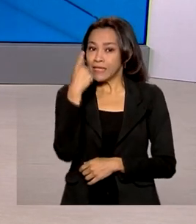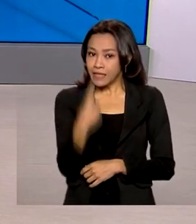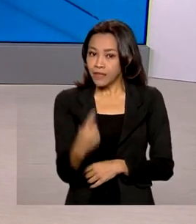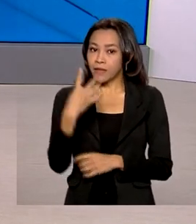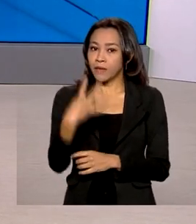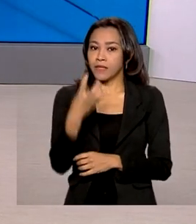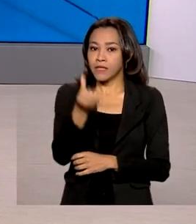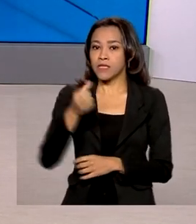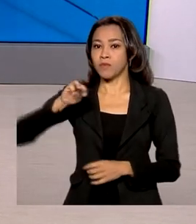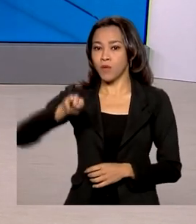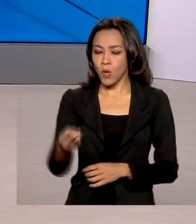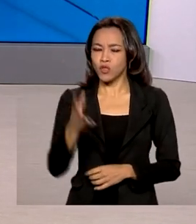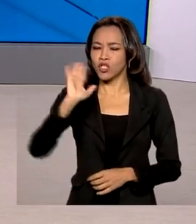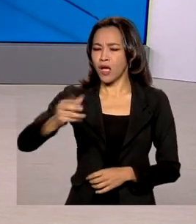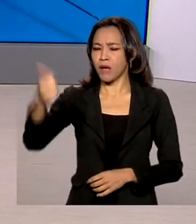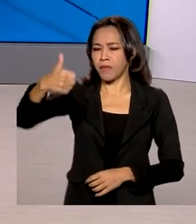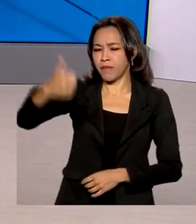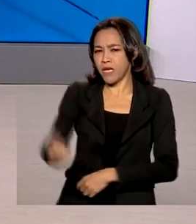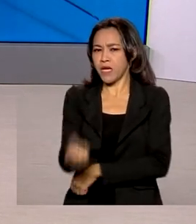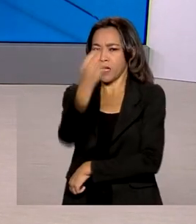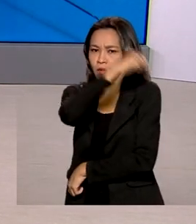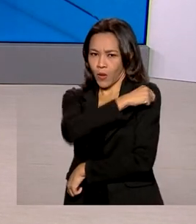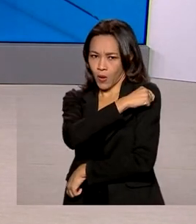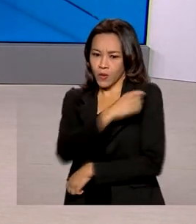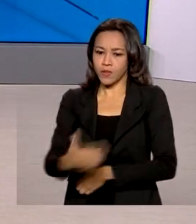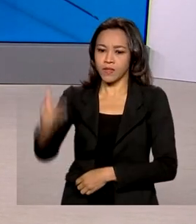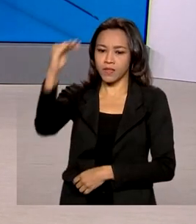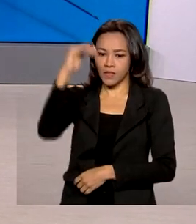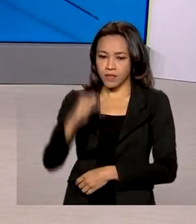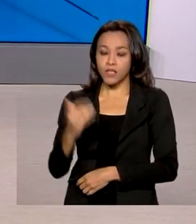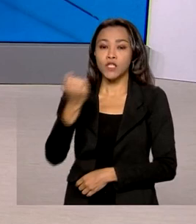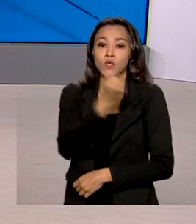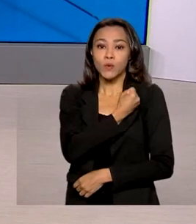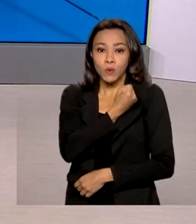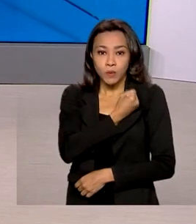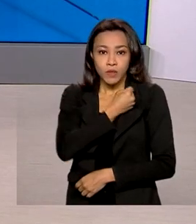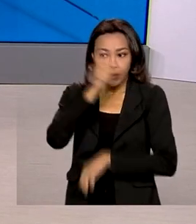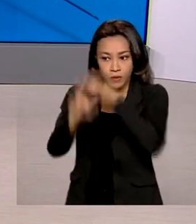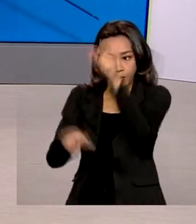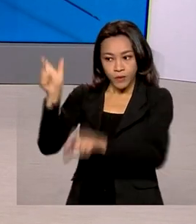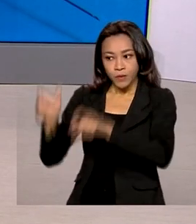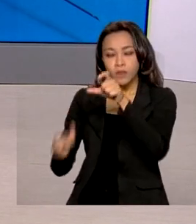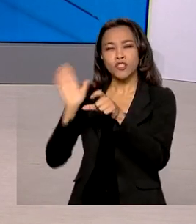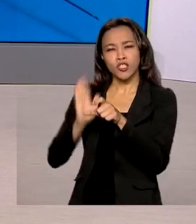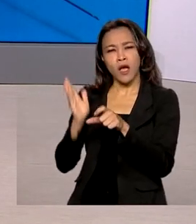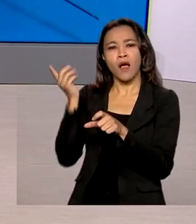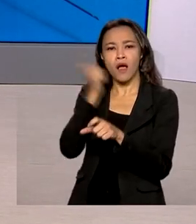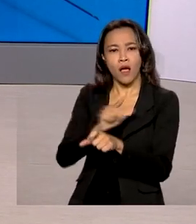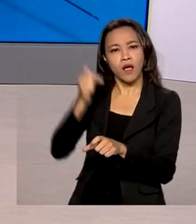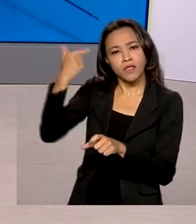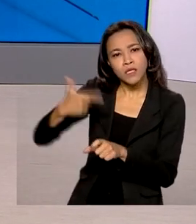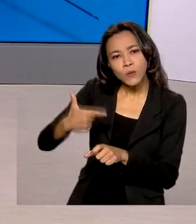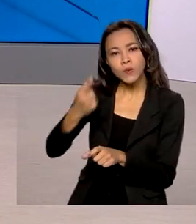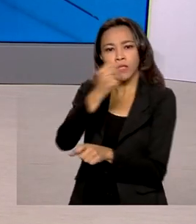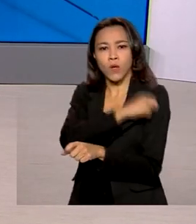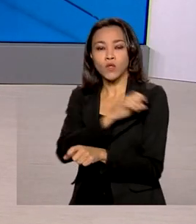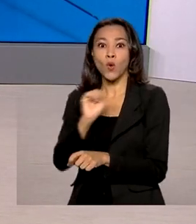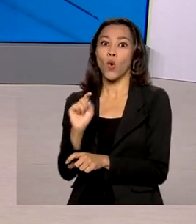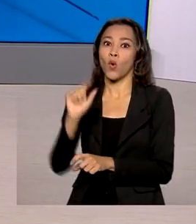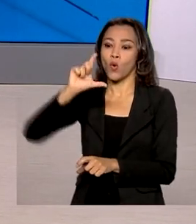146.320.000 pessoas tomaram a primeira dose da vacina e o número de brasileiros que tomaram a segunda dose ou dose única é